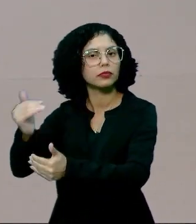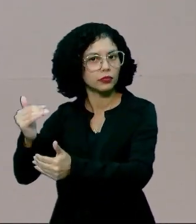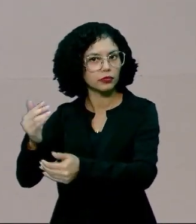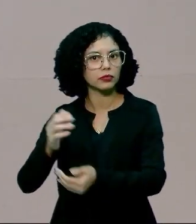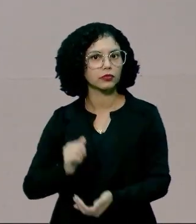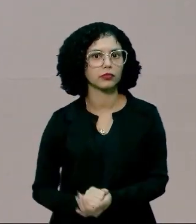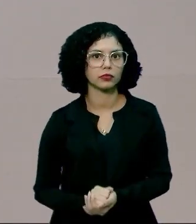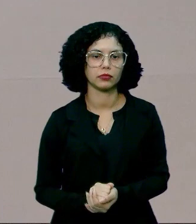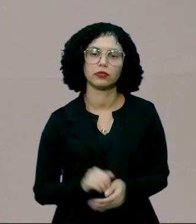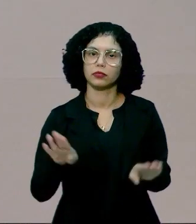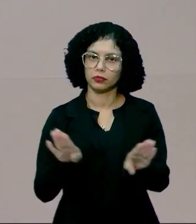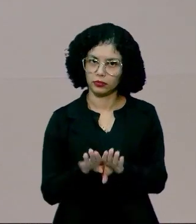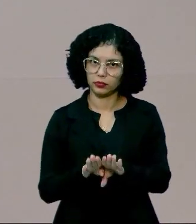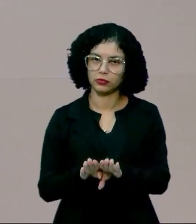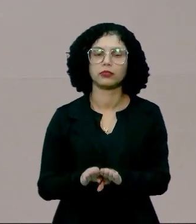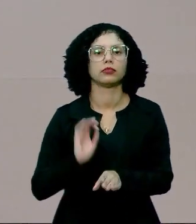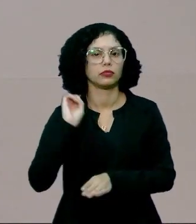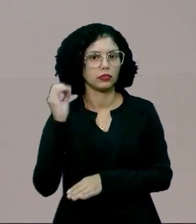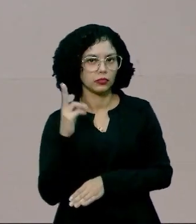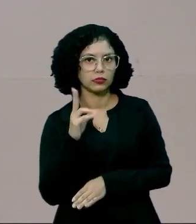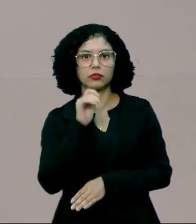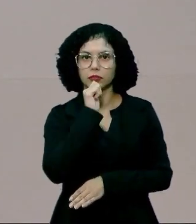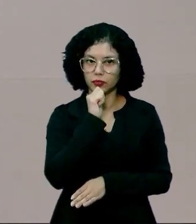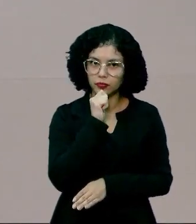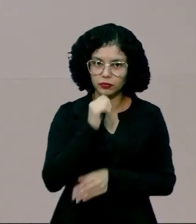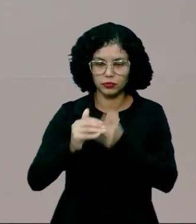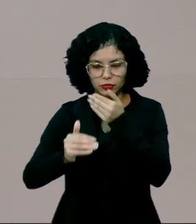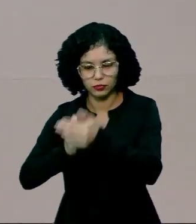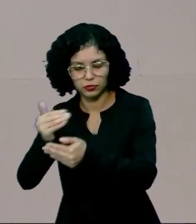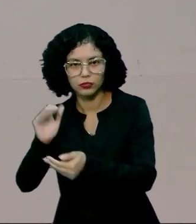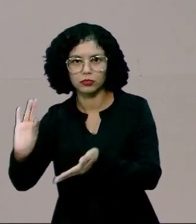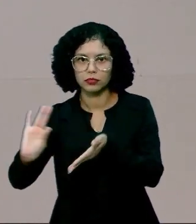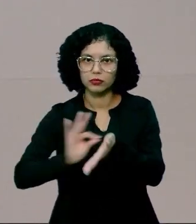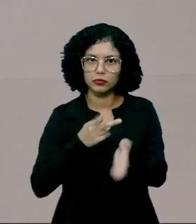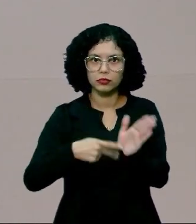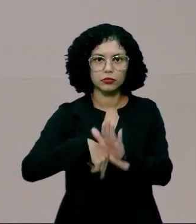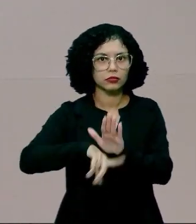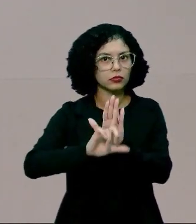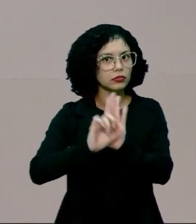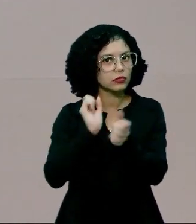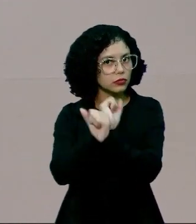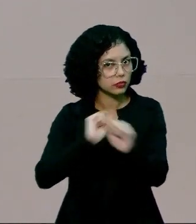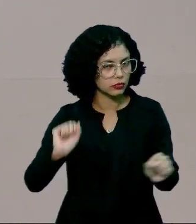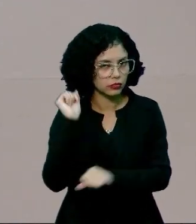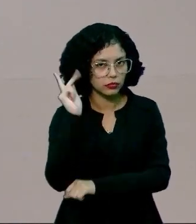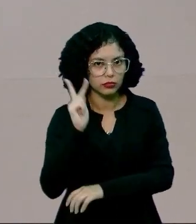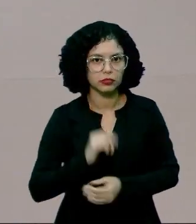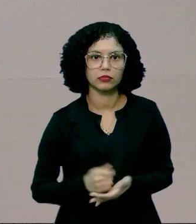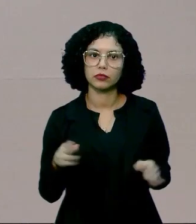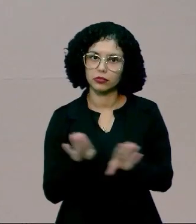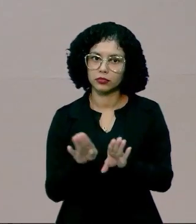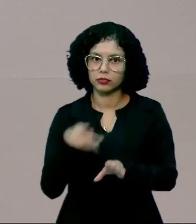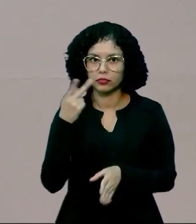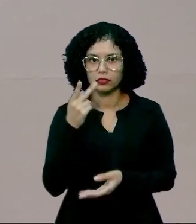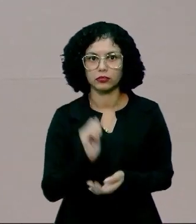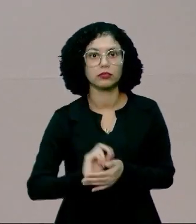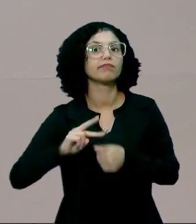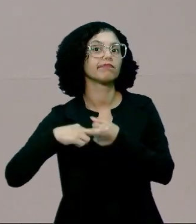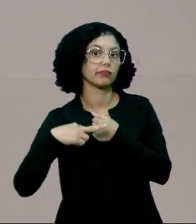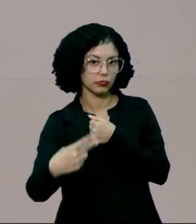processos, vários procedimentos que vão culminar na elaboração da lei abolicionista. E também vamos falar